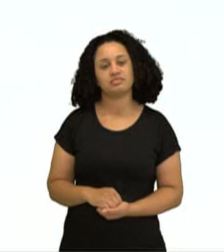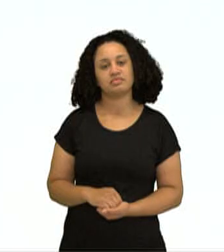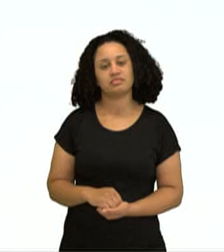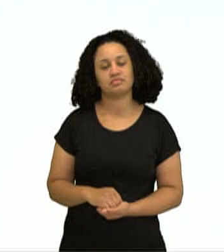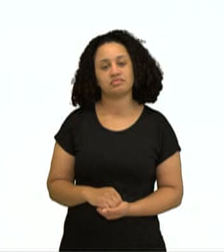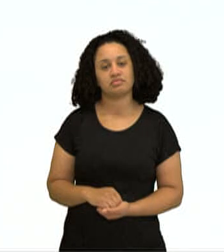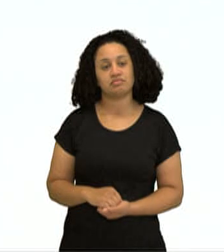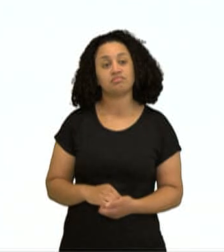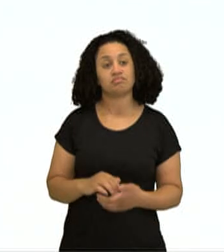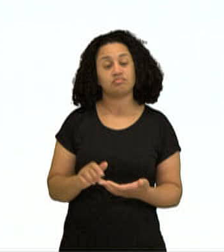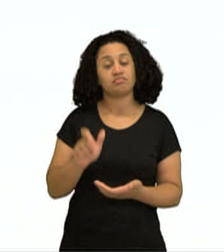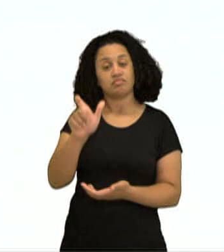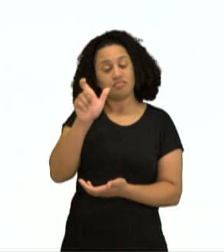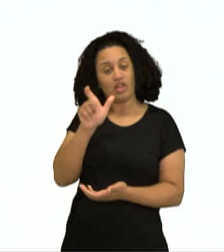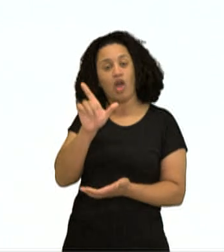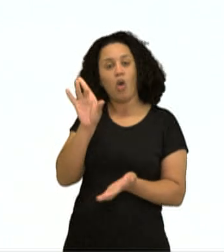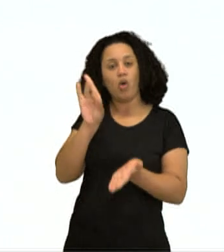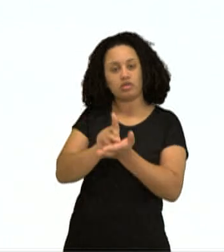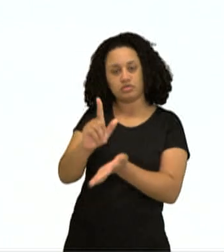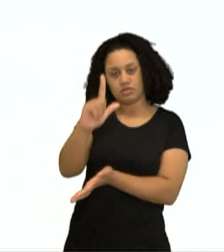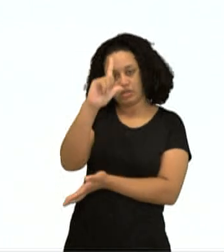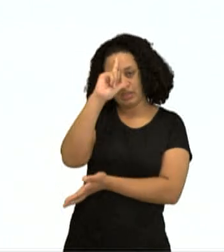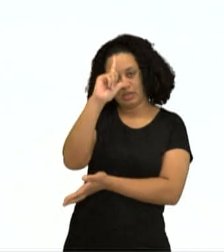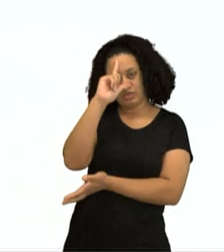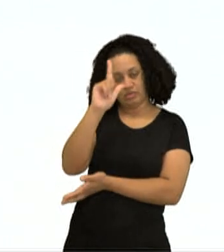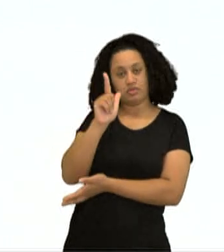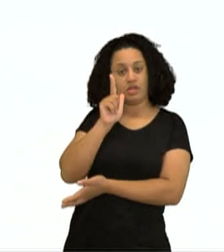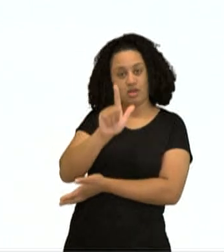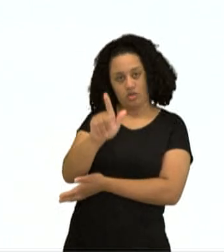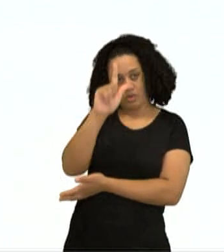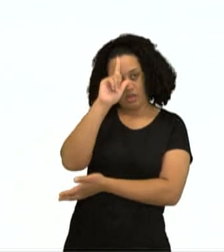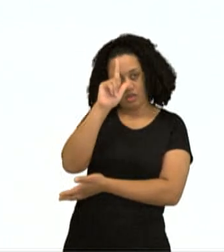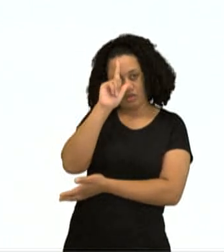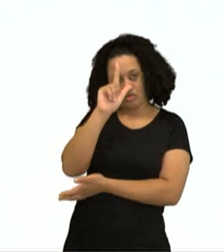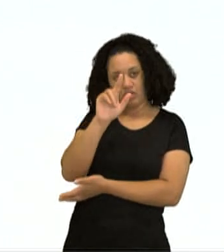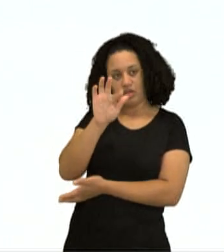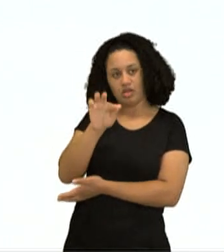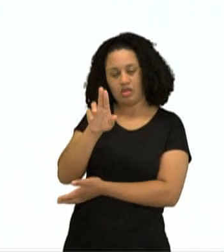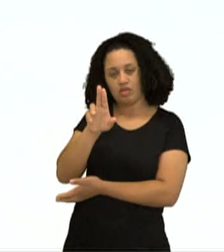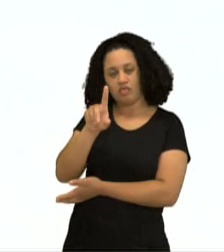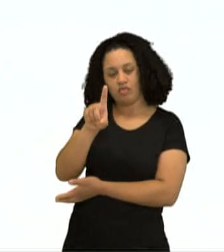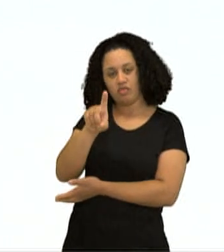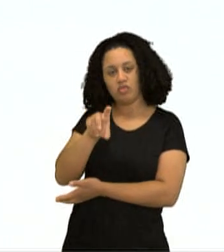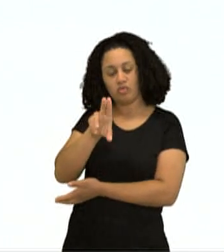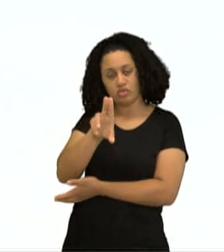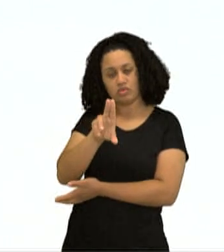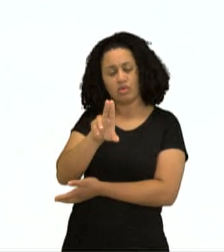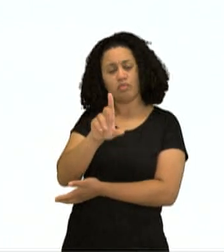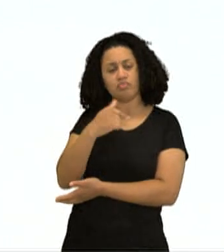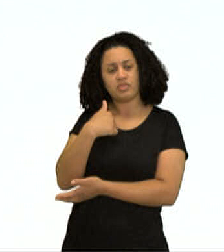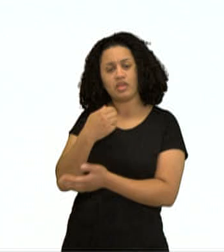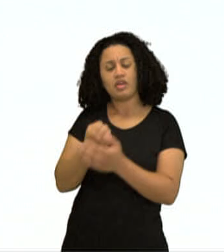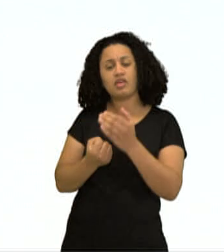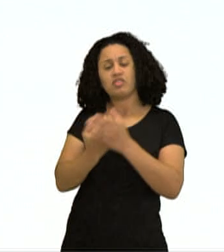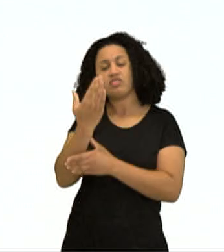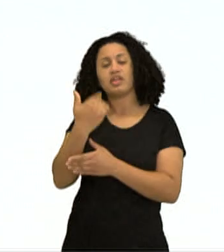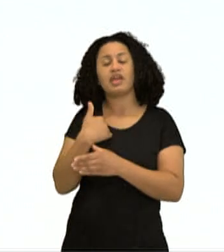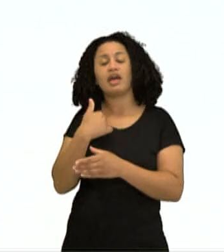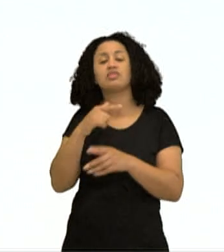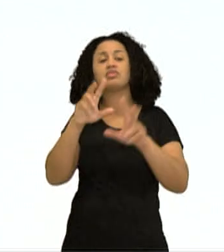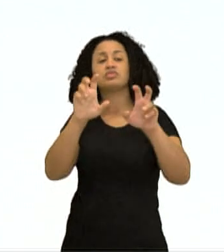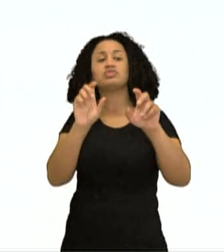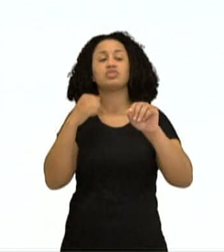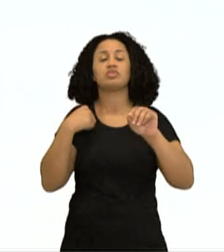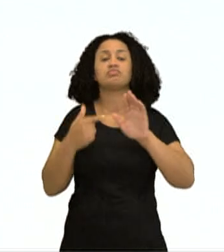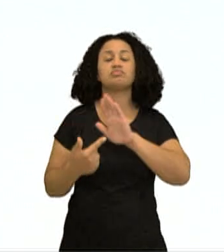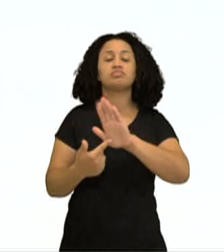O termo do latim fluxo, que significa movimento, originalmente foi criado para dar título a uma publicação